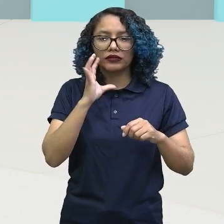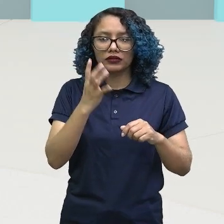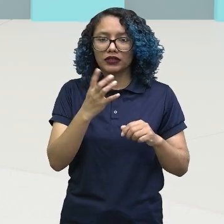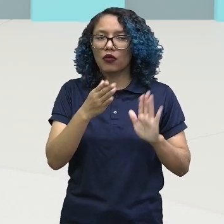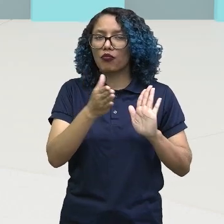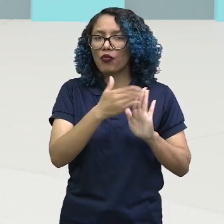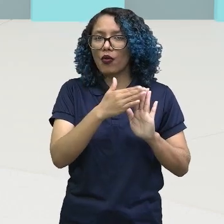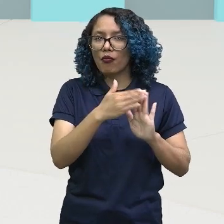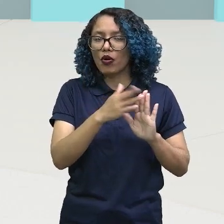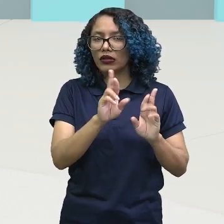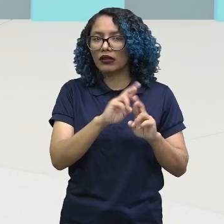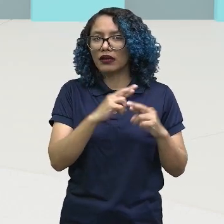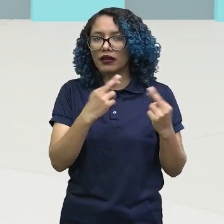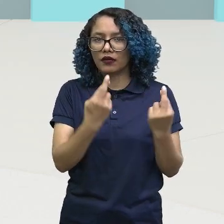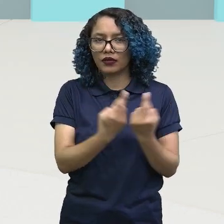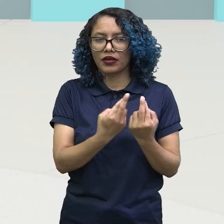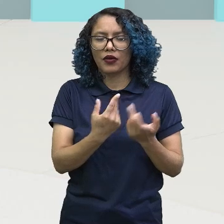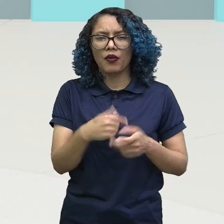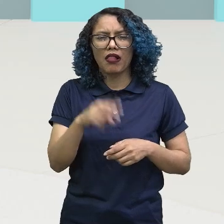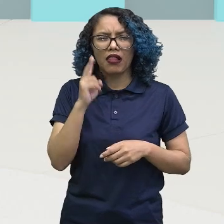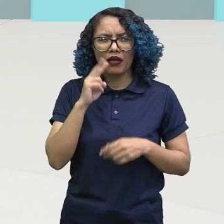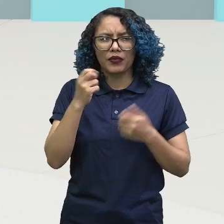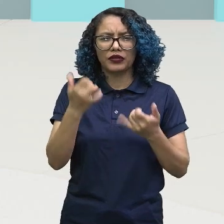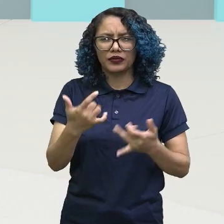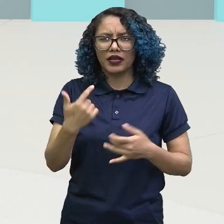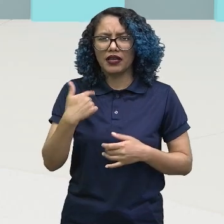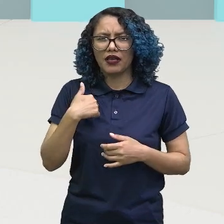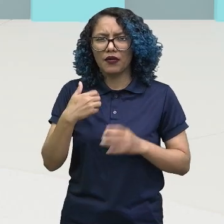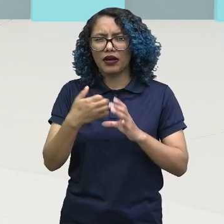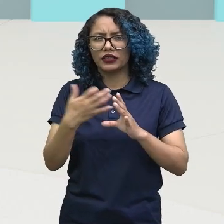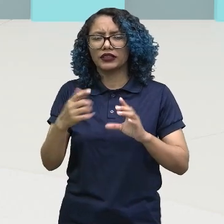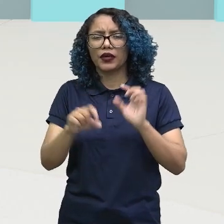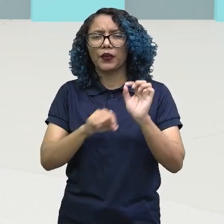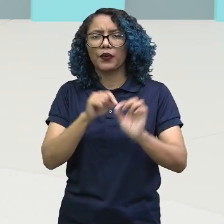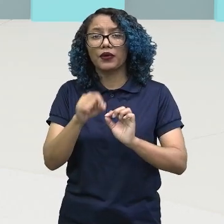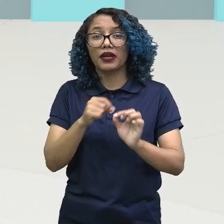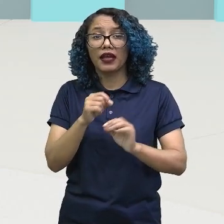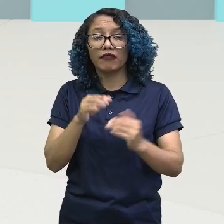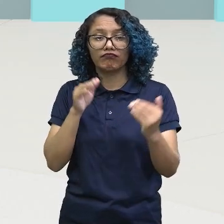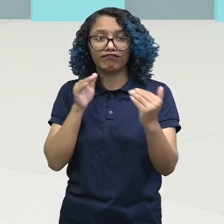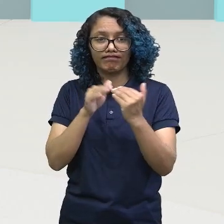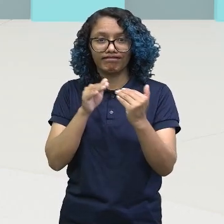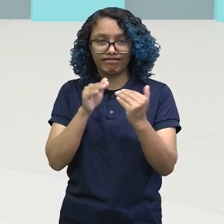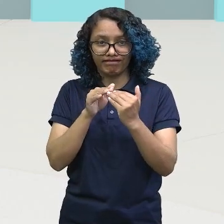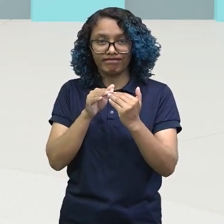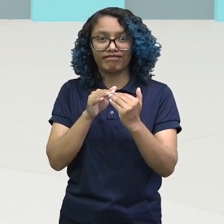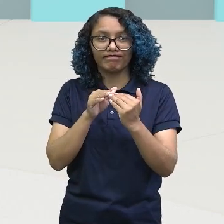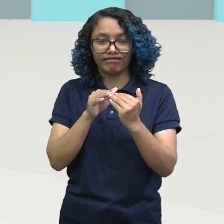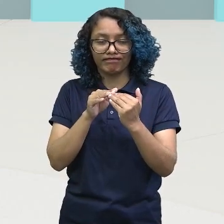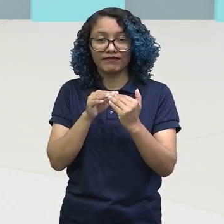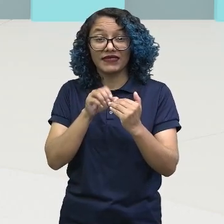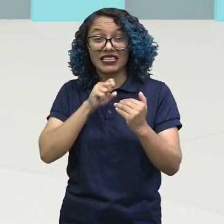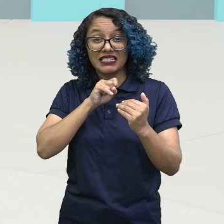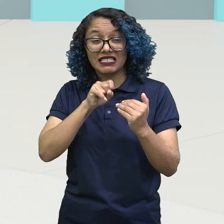reunião. Lembra que eu falei? A minha característica é ser favorável. Quem é